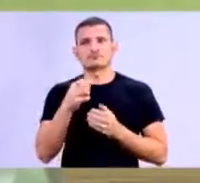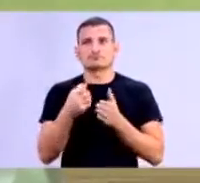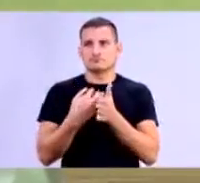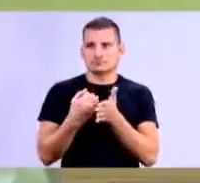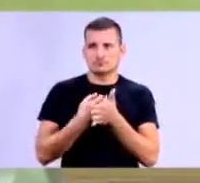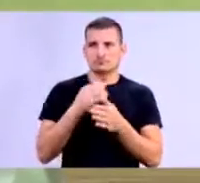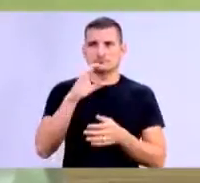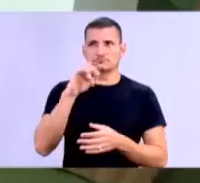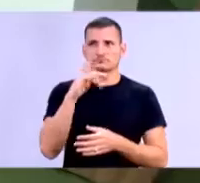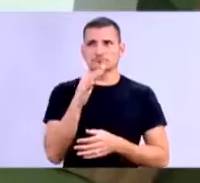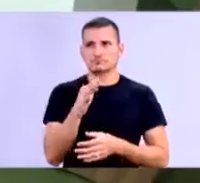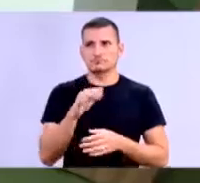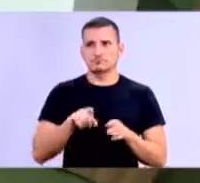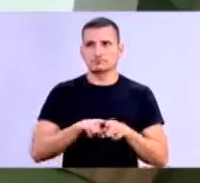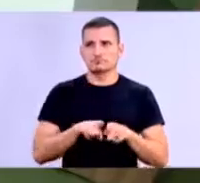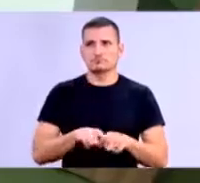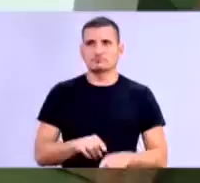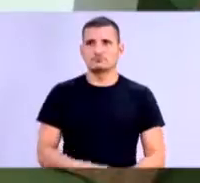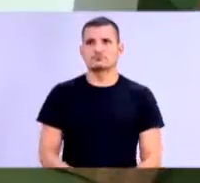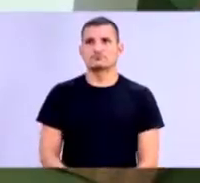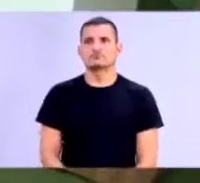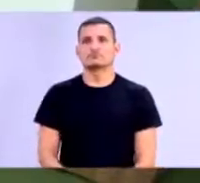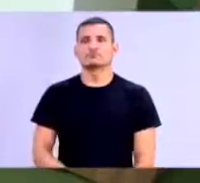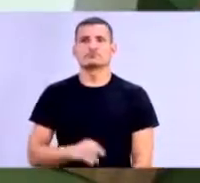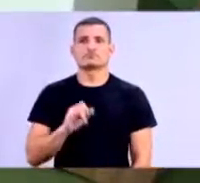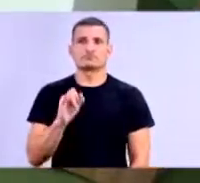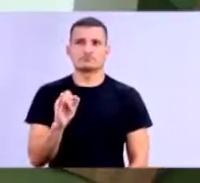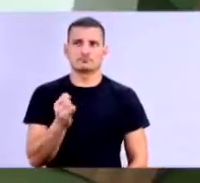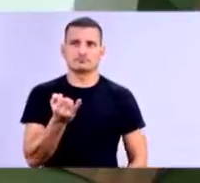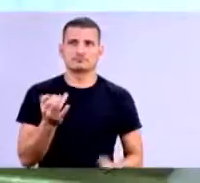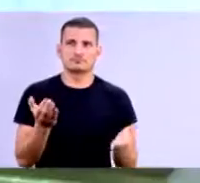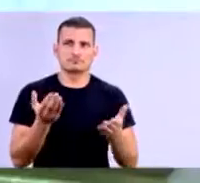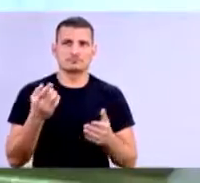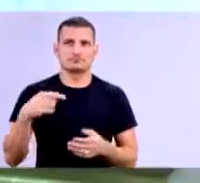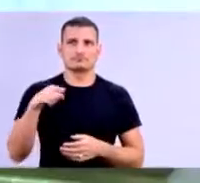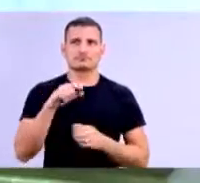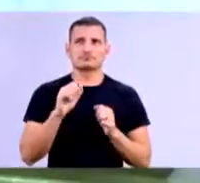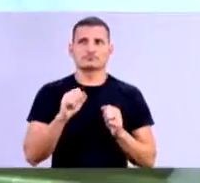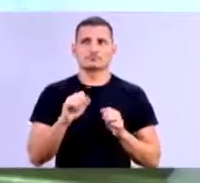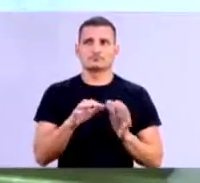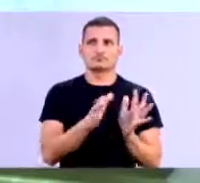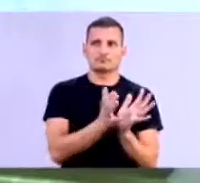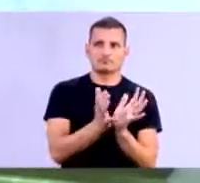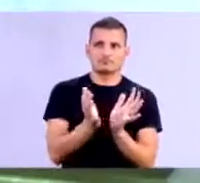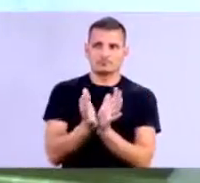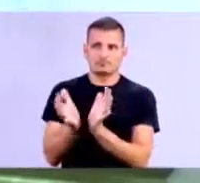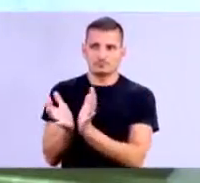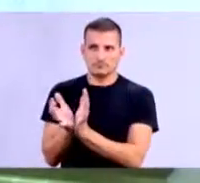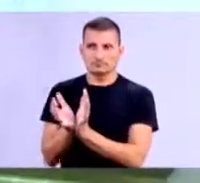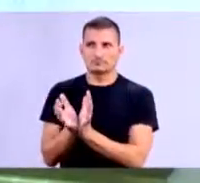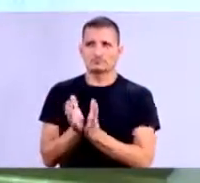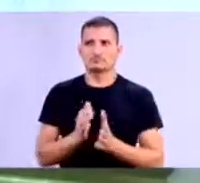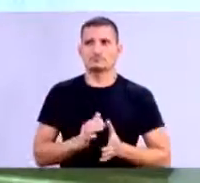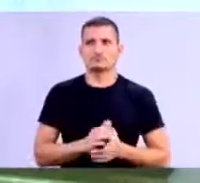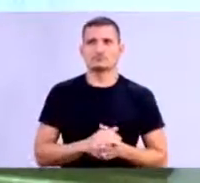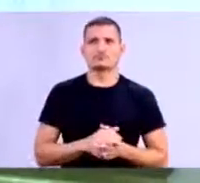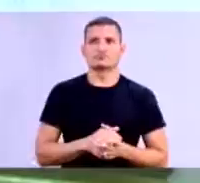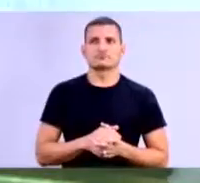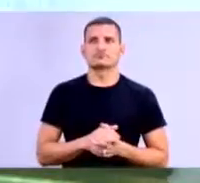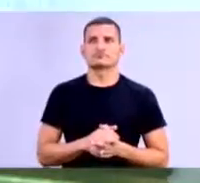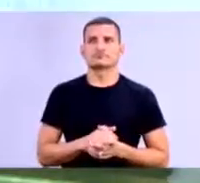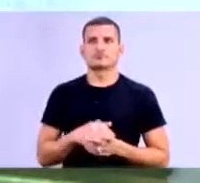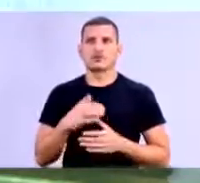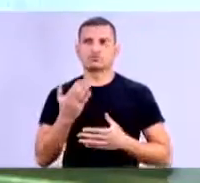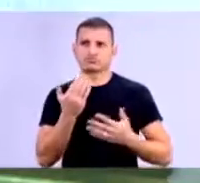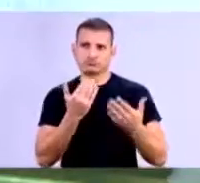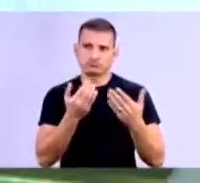chat para a gente. Certo, então aproveitem esse momento, vocês podem se reunir em grupos para que esse bate-papo